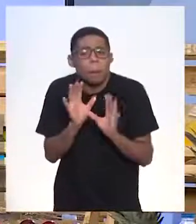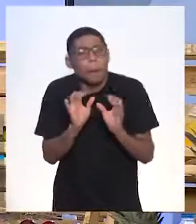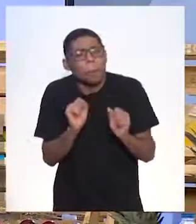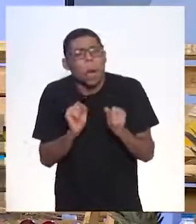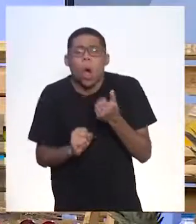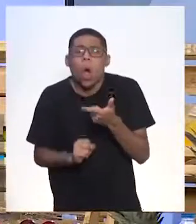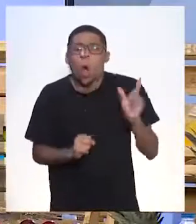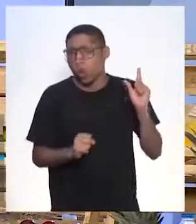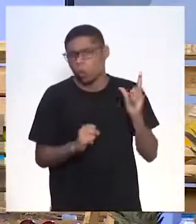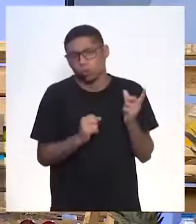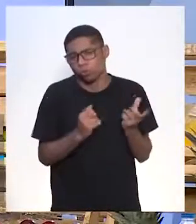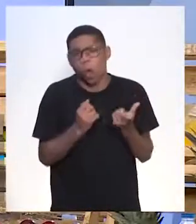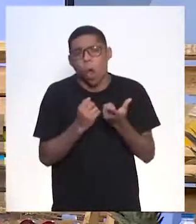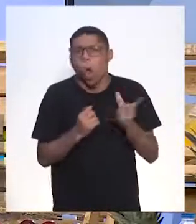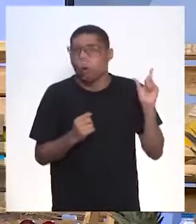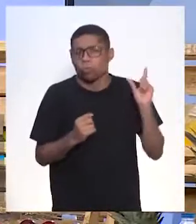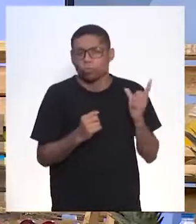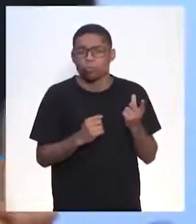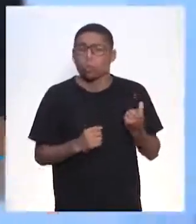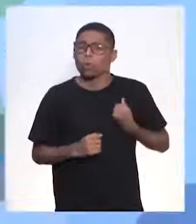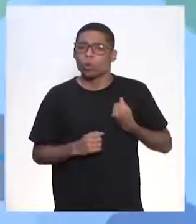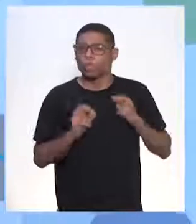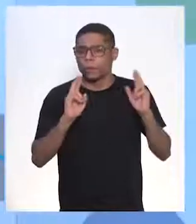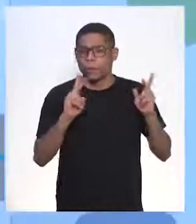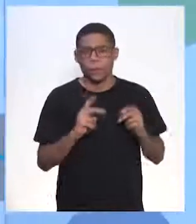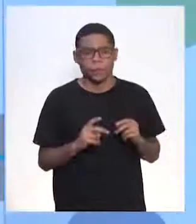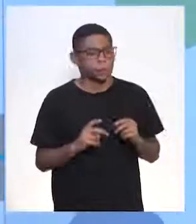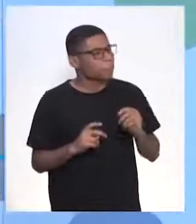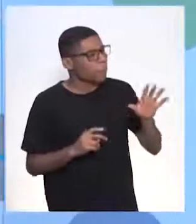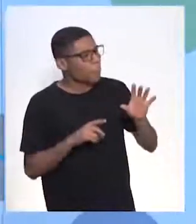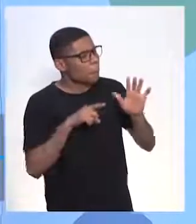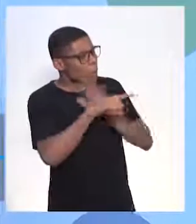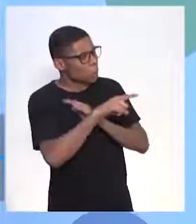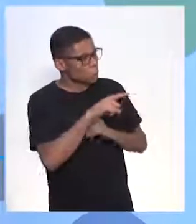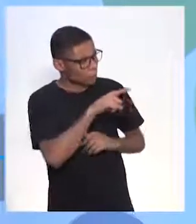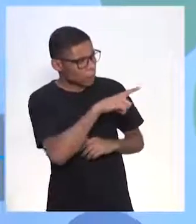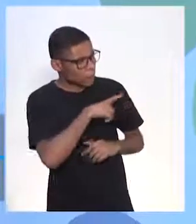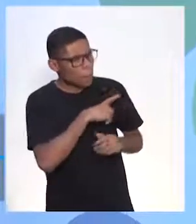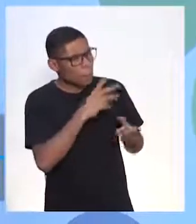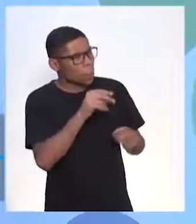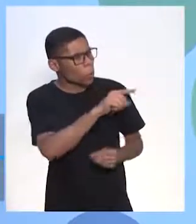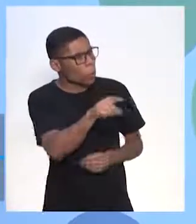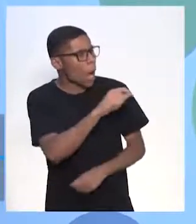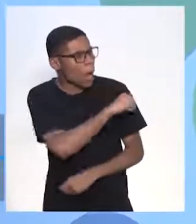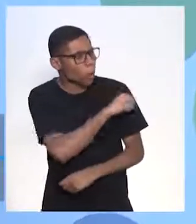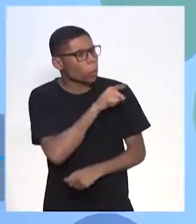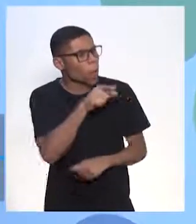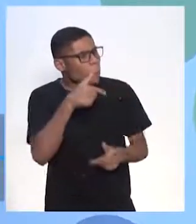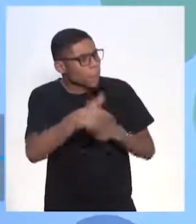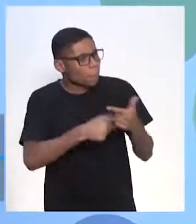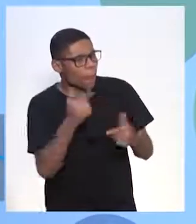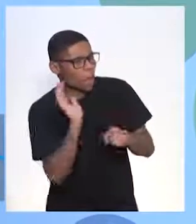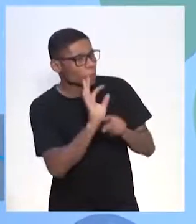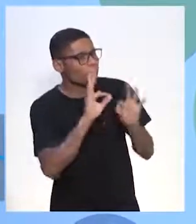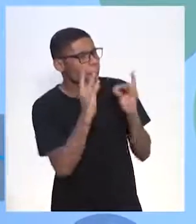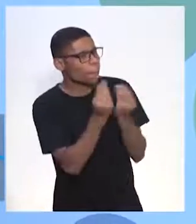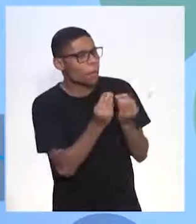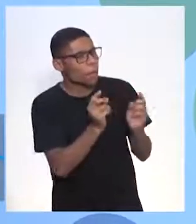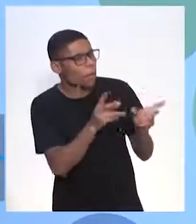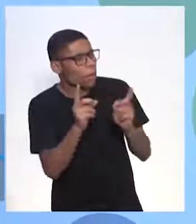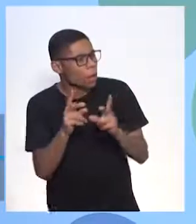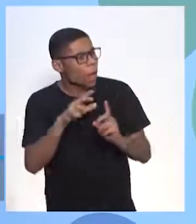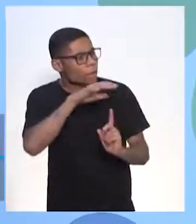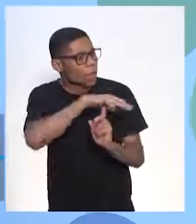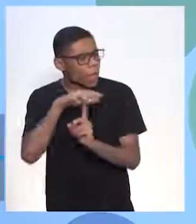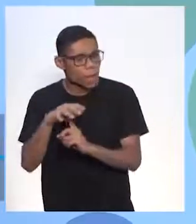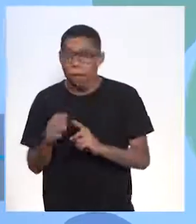valores diferentes, né? Você está falando disso aí. Você teve muitos alunos feirantes? Eu tive bastante. Pessoal que trabalhava na feira. Eu tive 4. Não